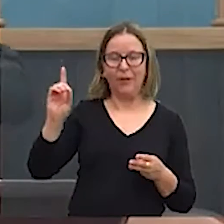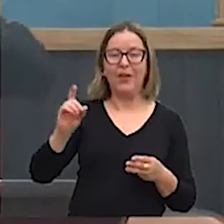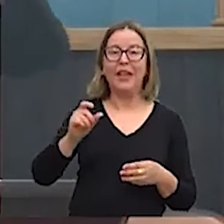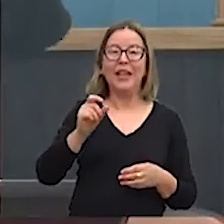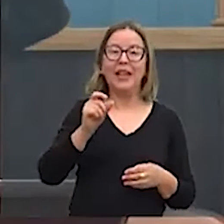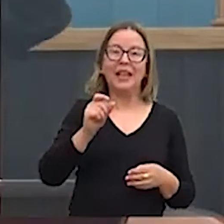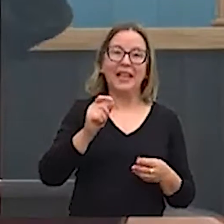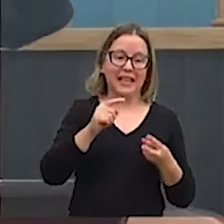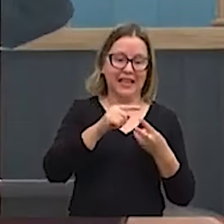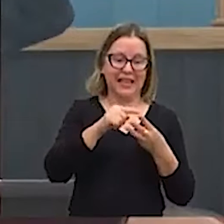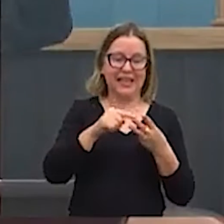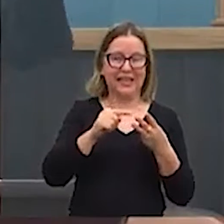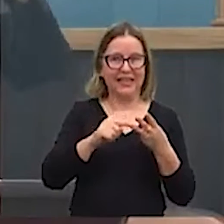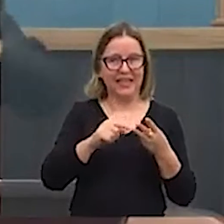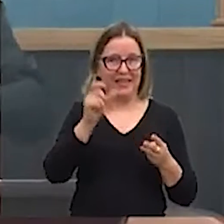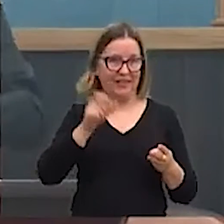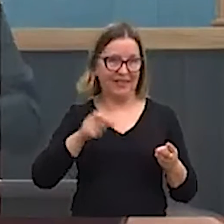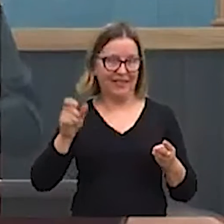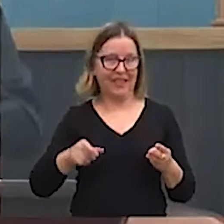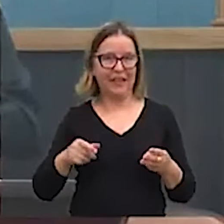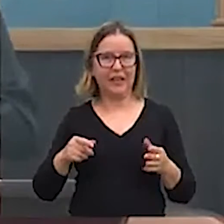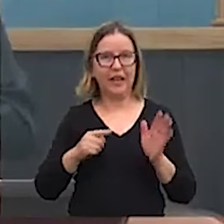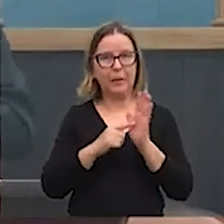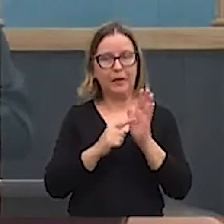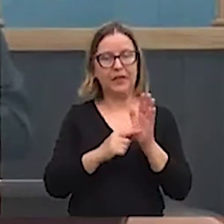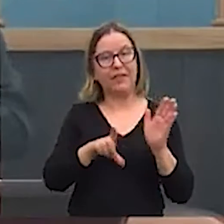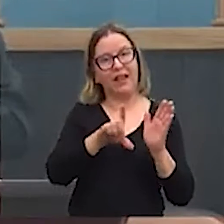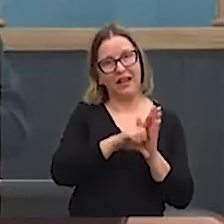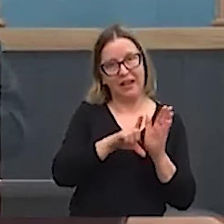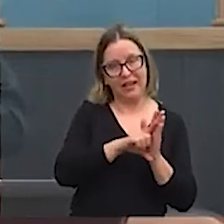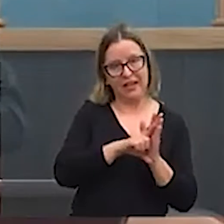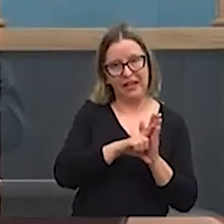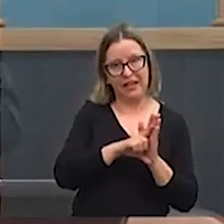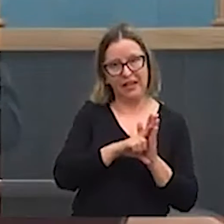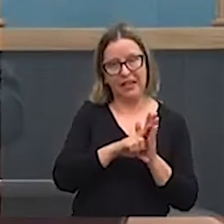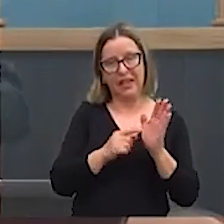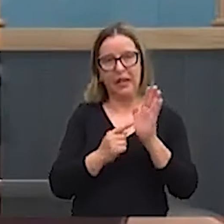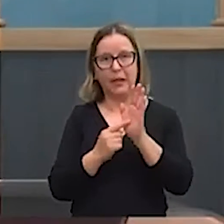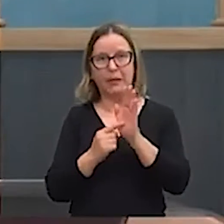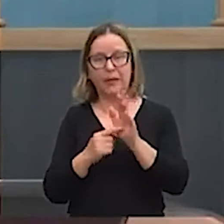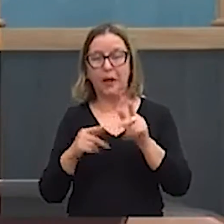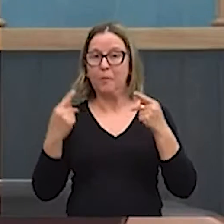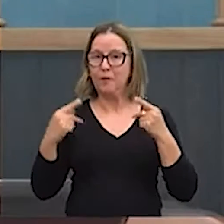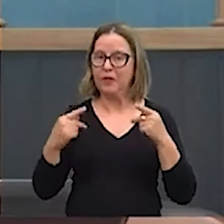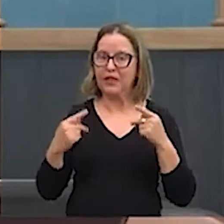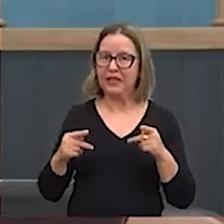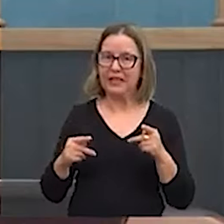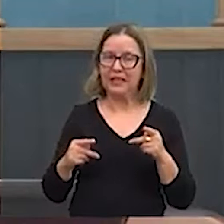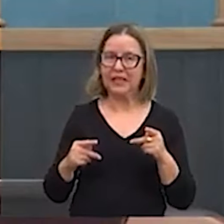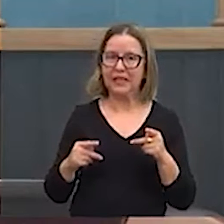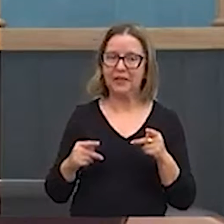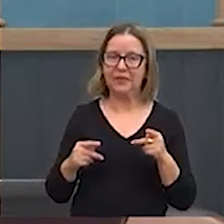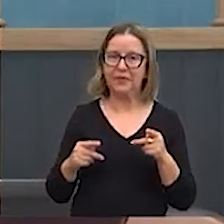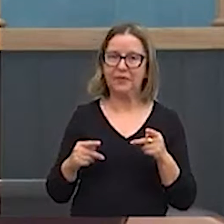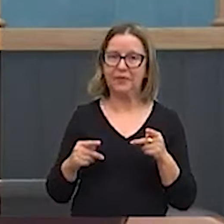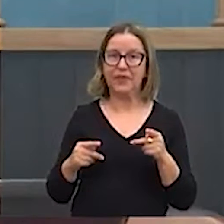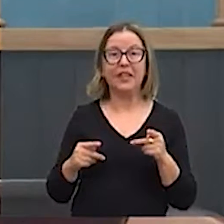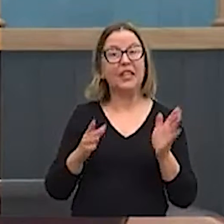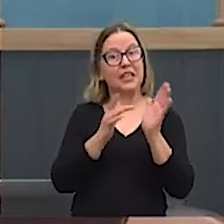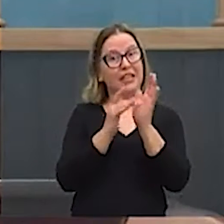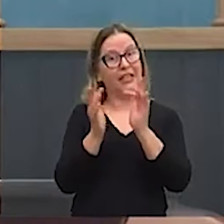humanidade, que falava da lei, que falava da profecia, e a encarnação de